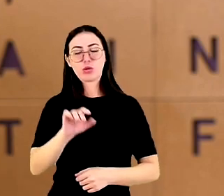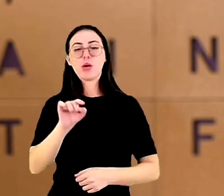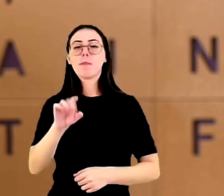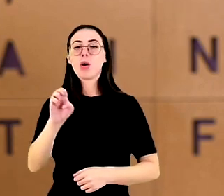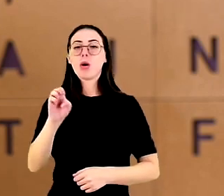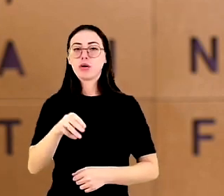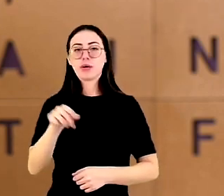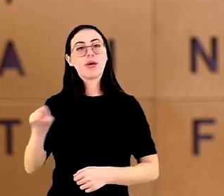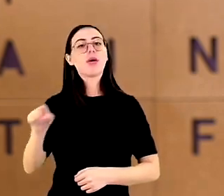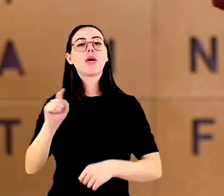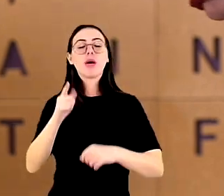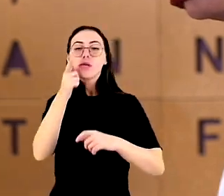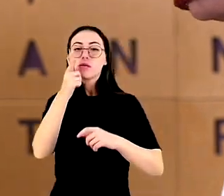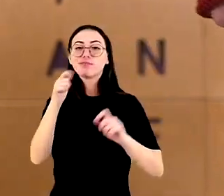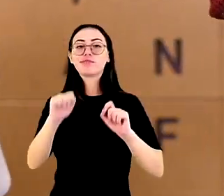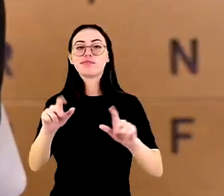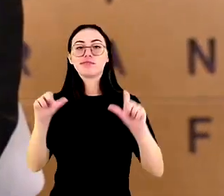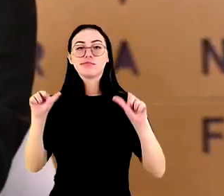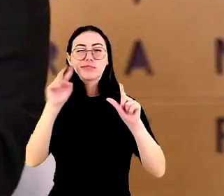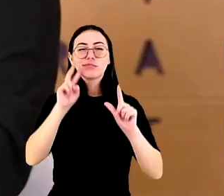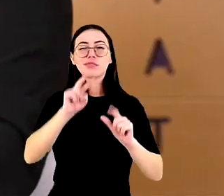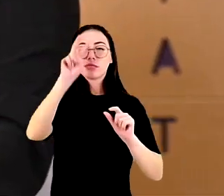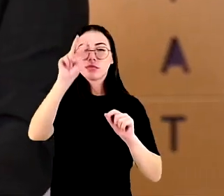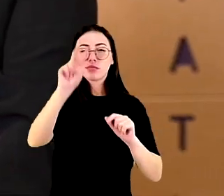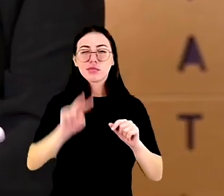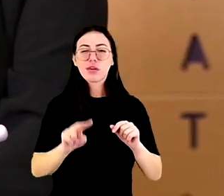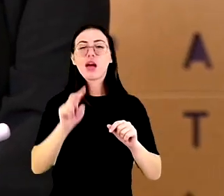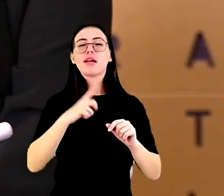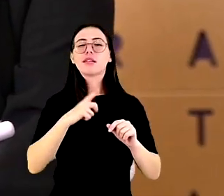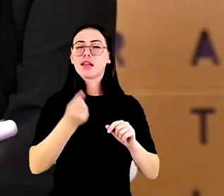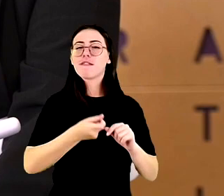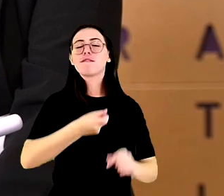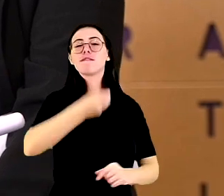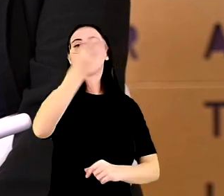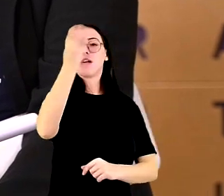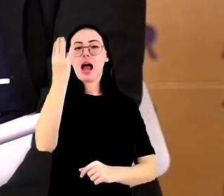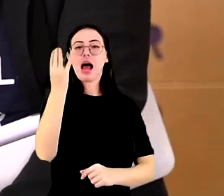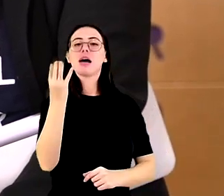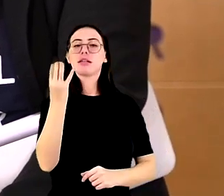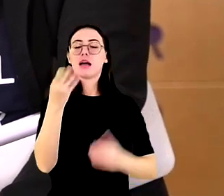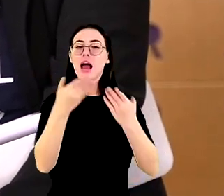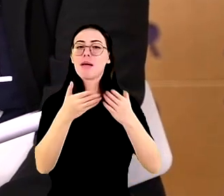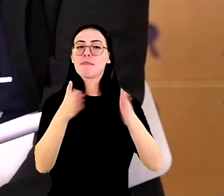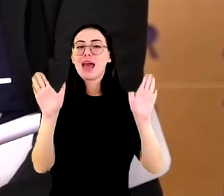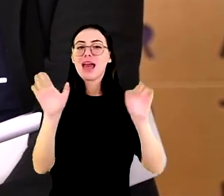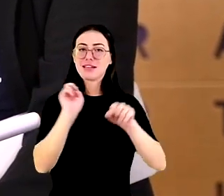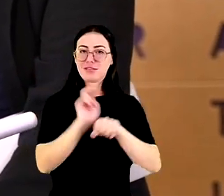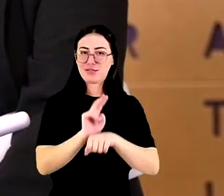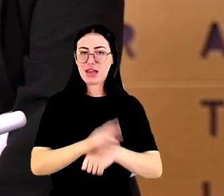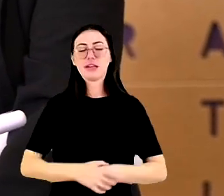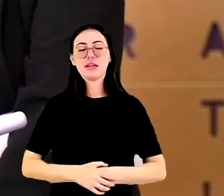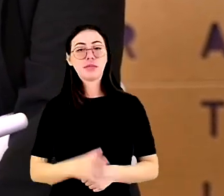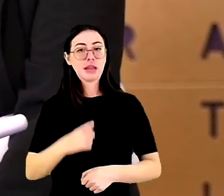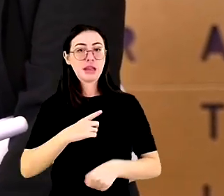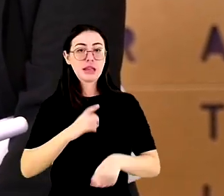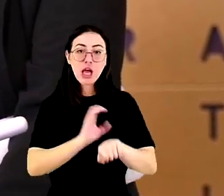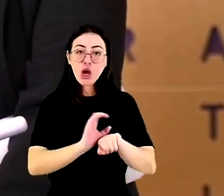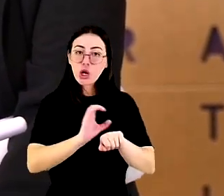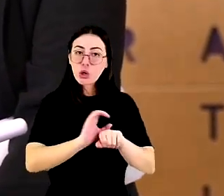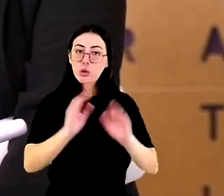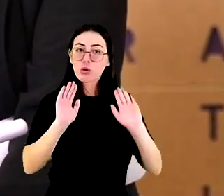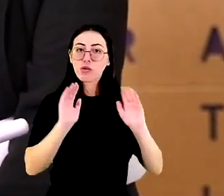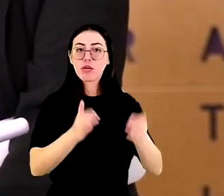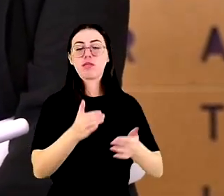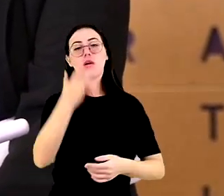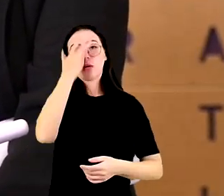agora que a gente está aberta, que é para PCDs. A gente tem feito bastante somente para PCDs. Tem uma que